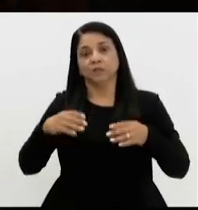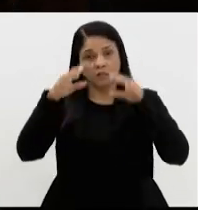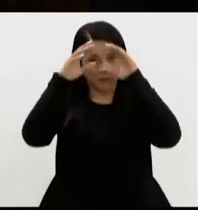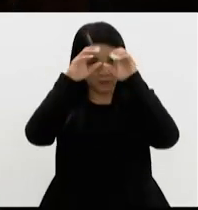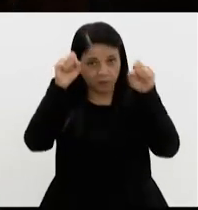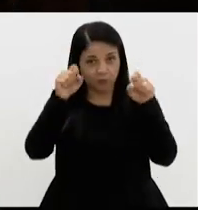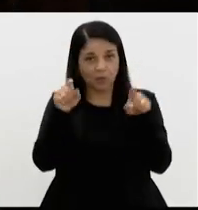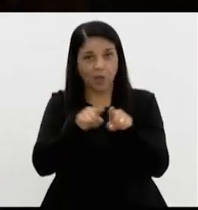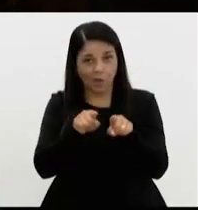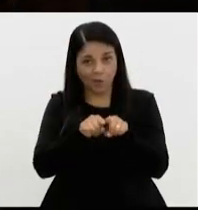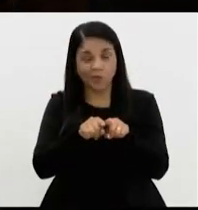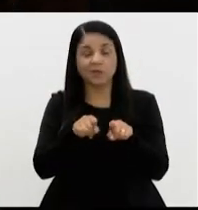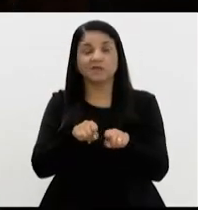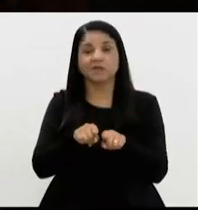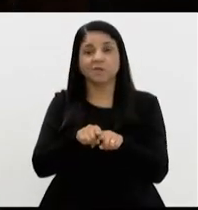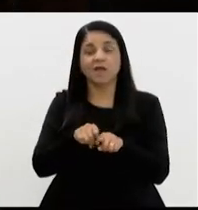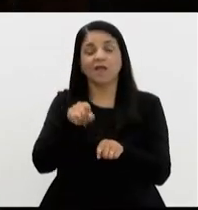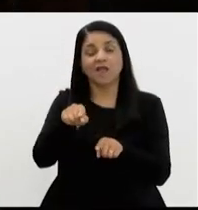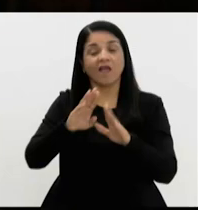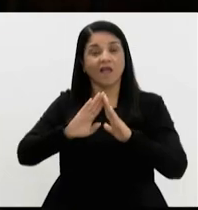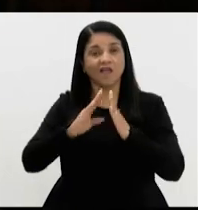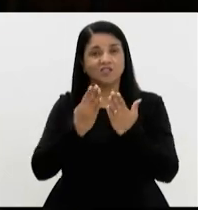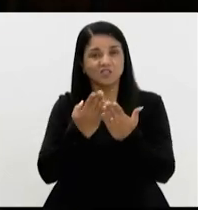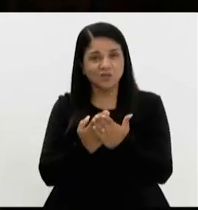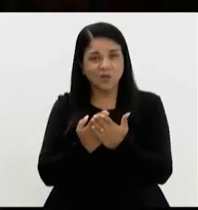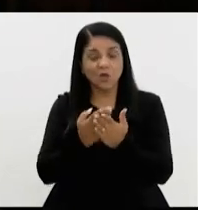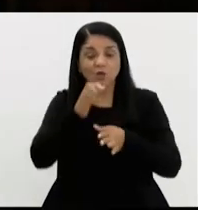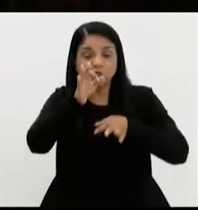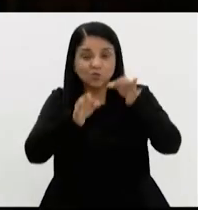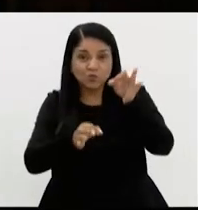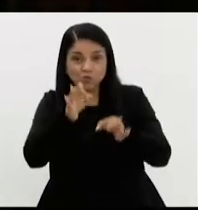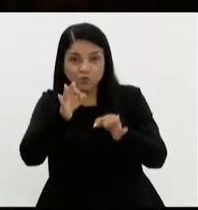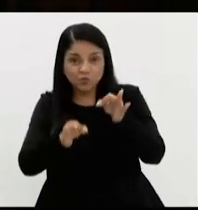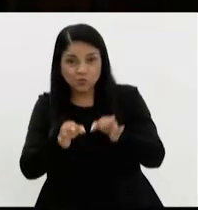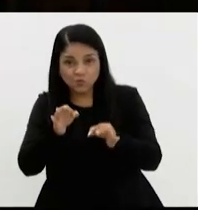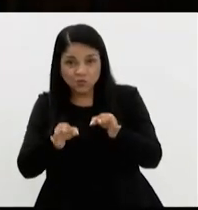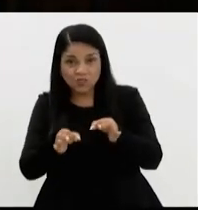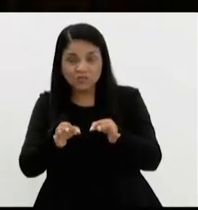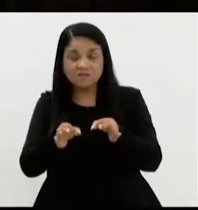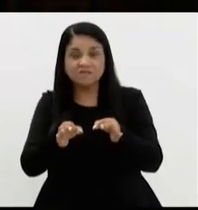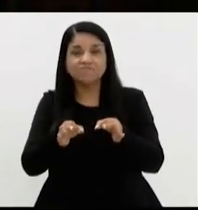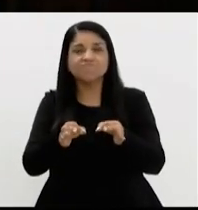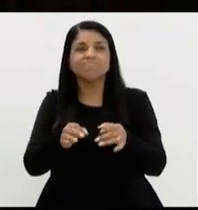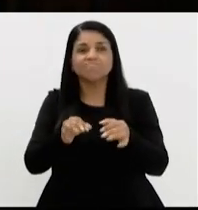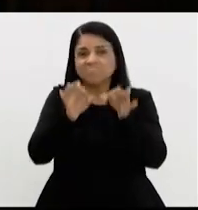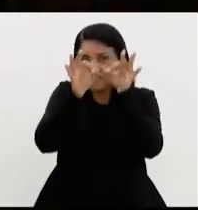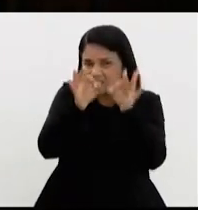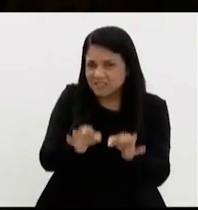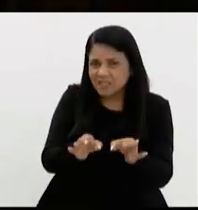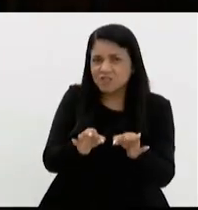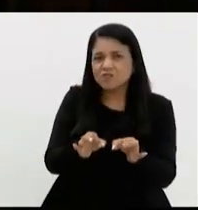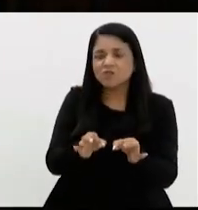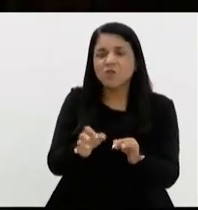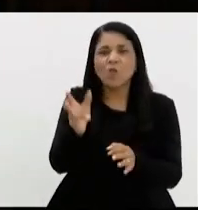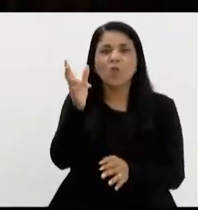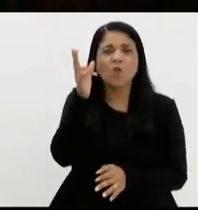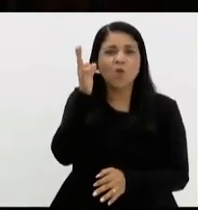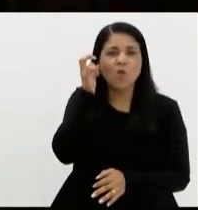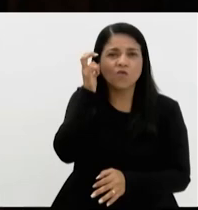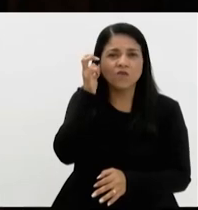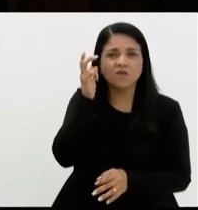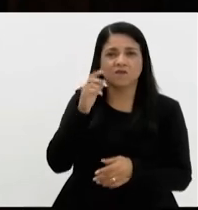juízes eleitorais se se fazem ouvir e se farão ouvir com certeza nestas